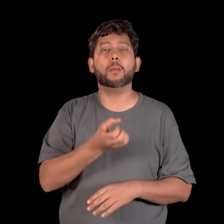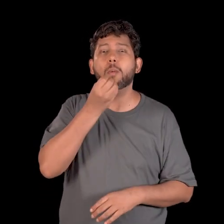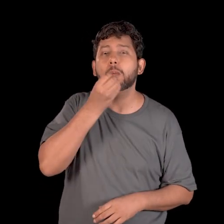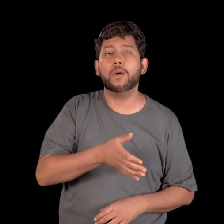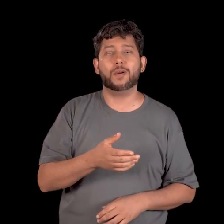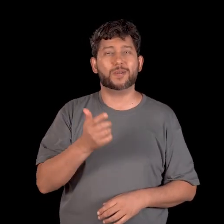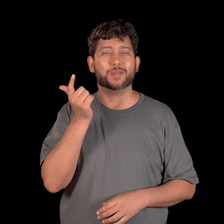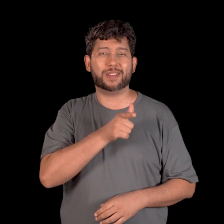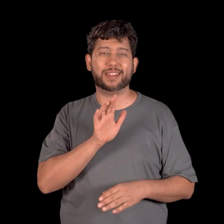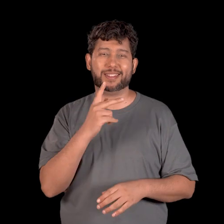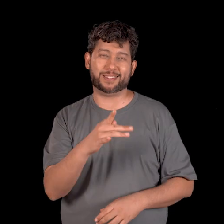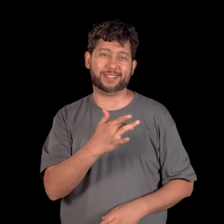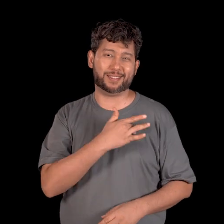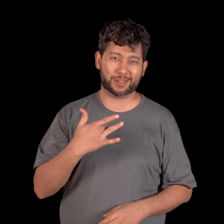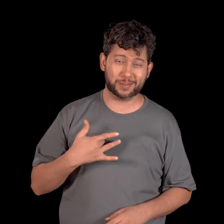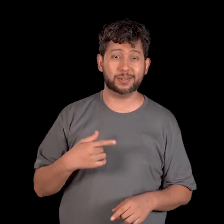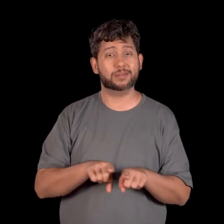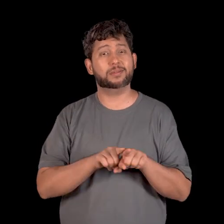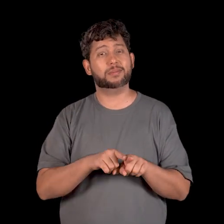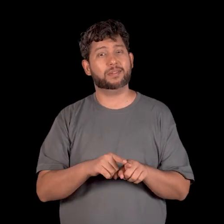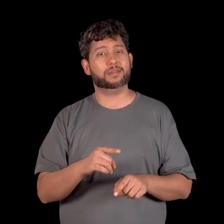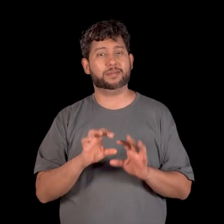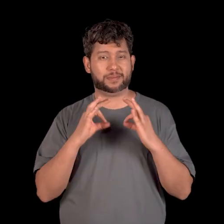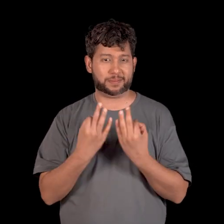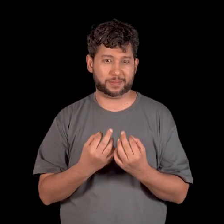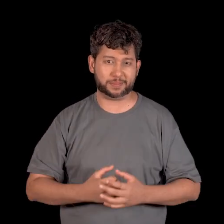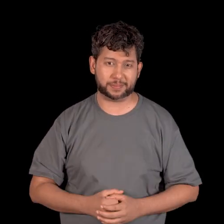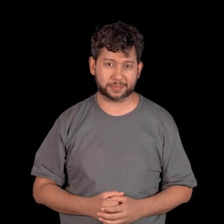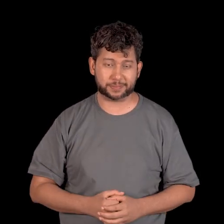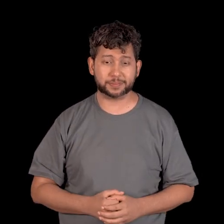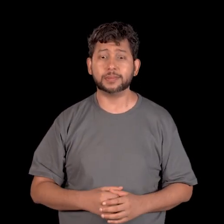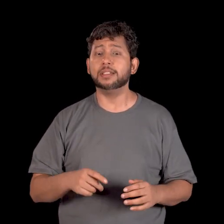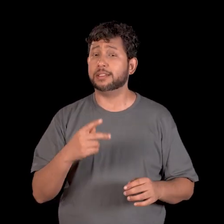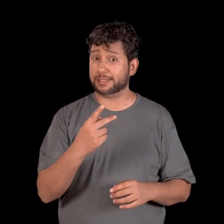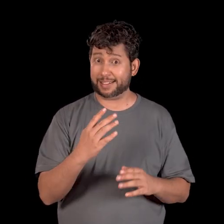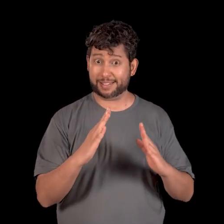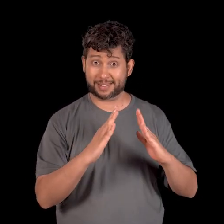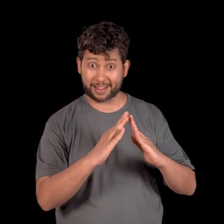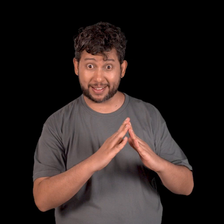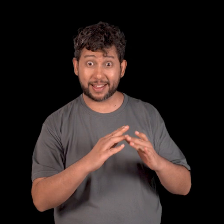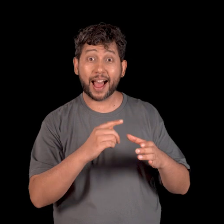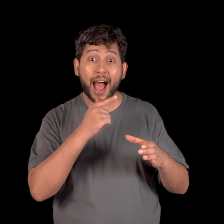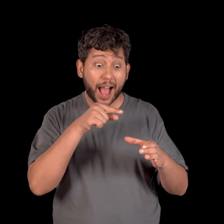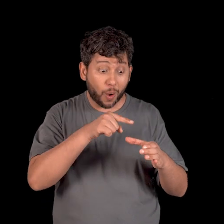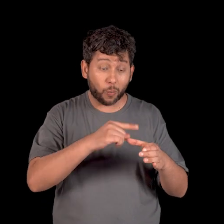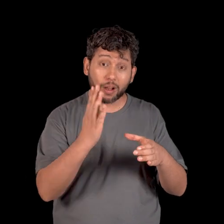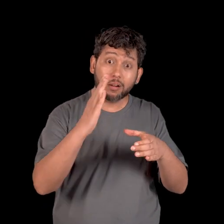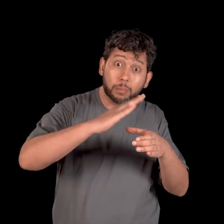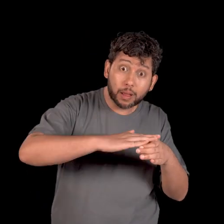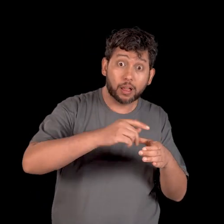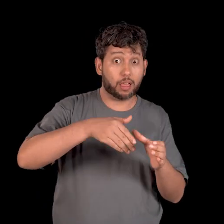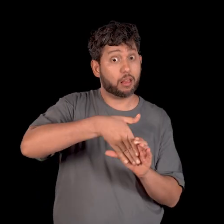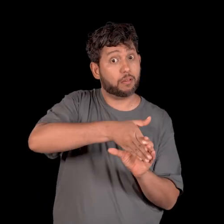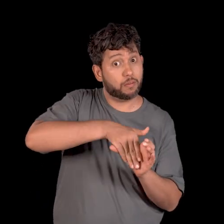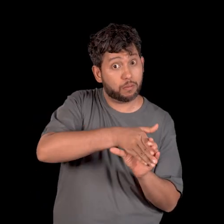ajudam no melhor uso desse bem comum focando a sua saúde e da sua família. Mantenha recipientes que armazenam água